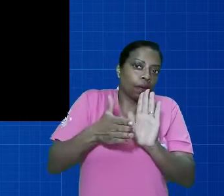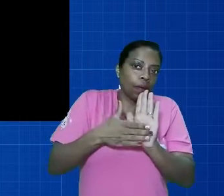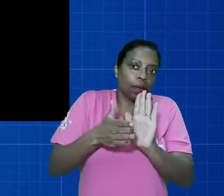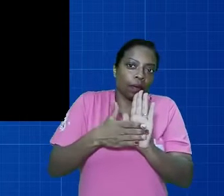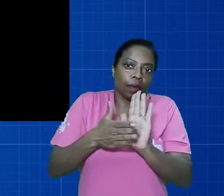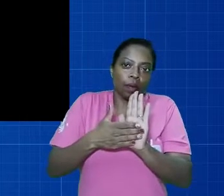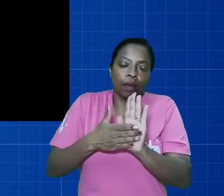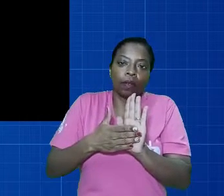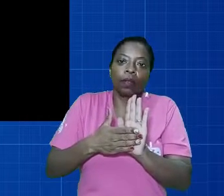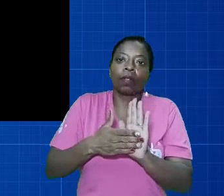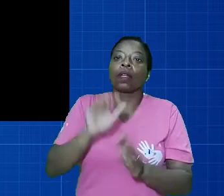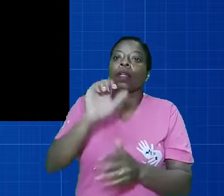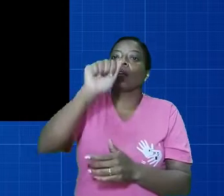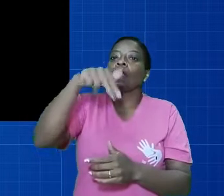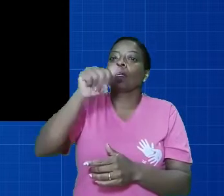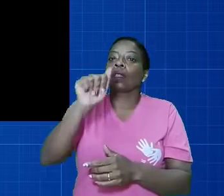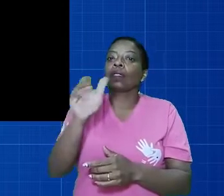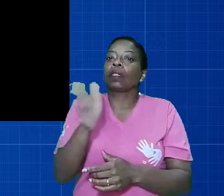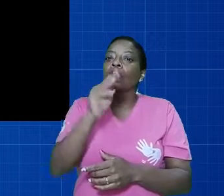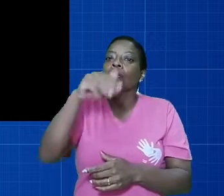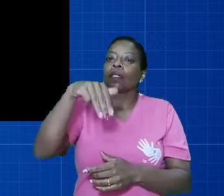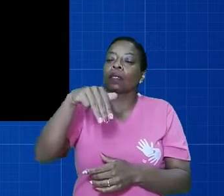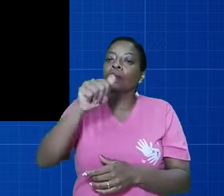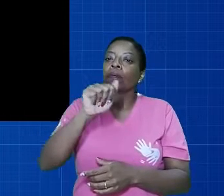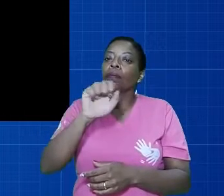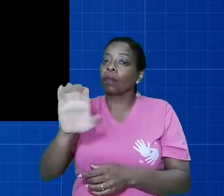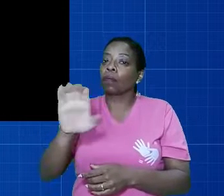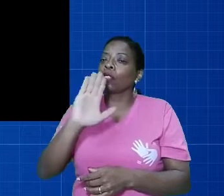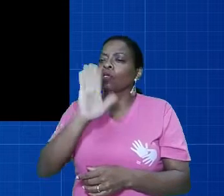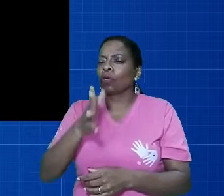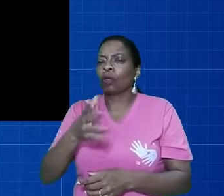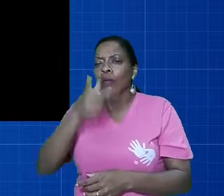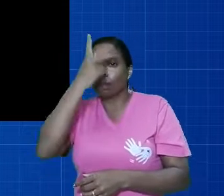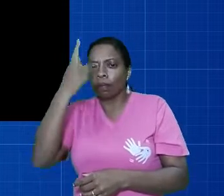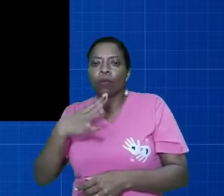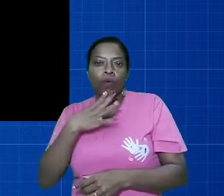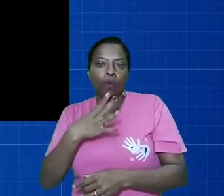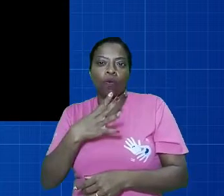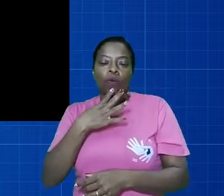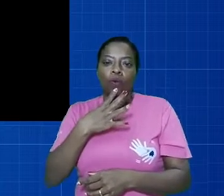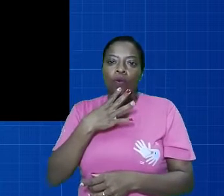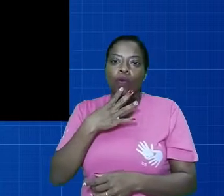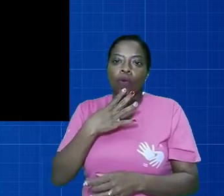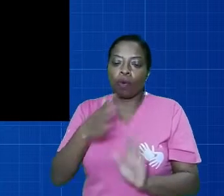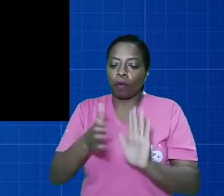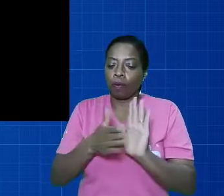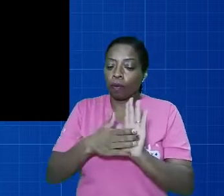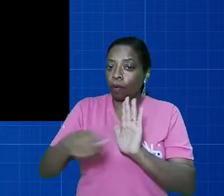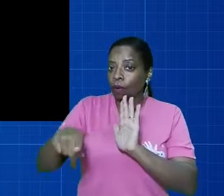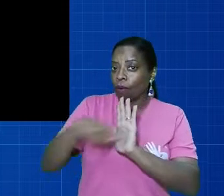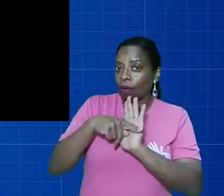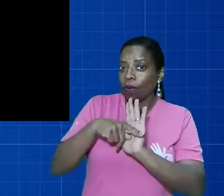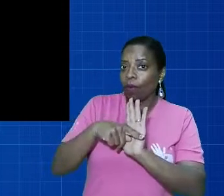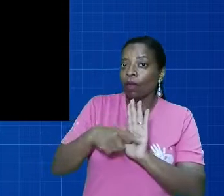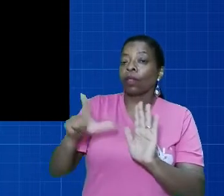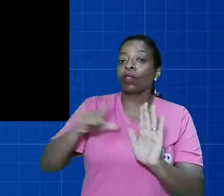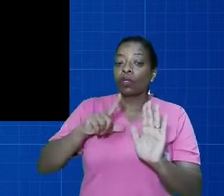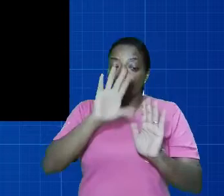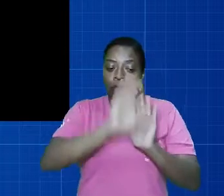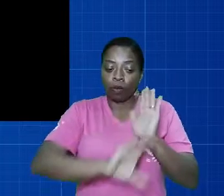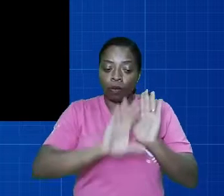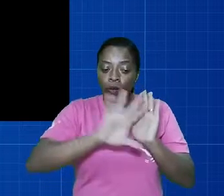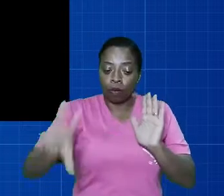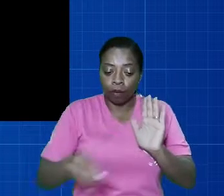Anamei já era conhecida, já estava sendo aplicada, né, em currículos,